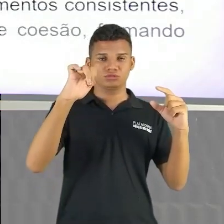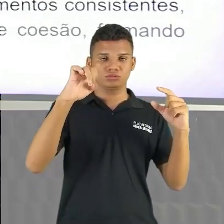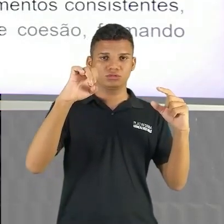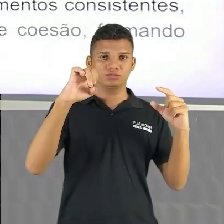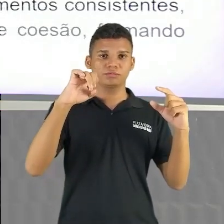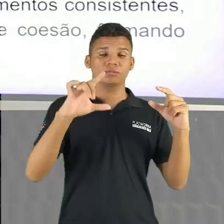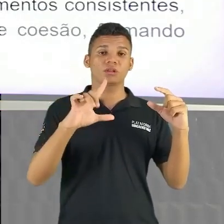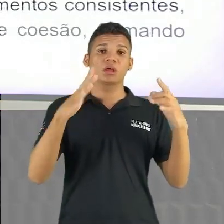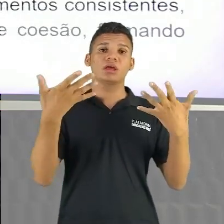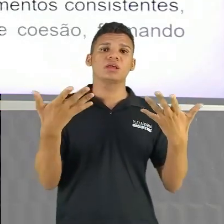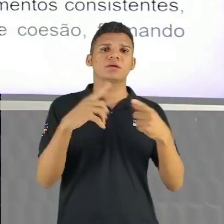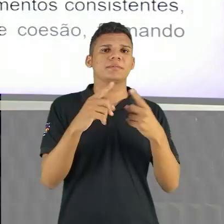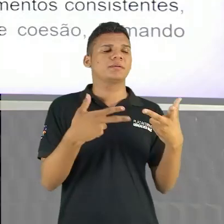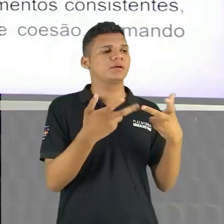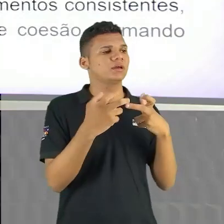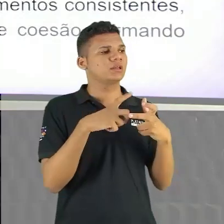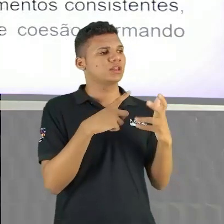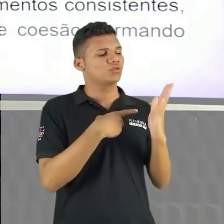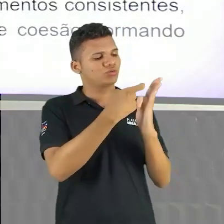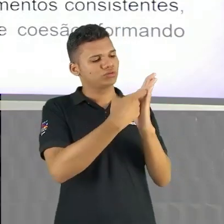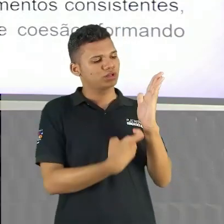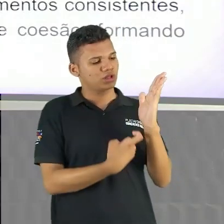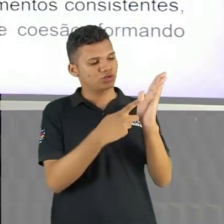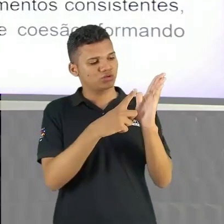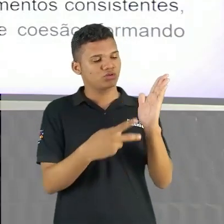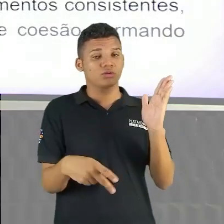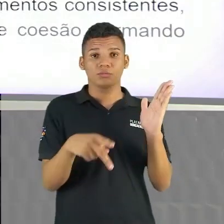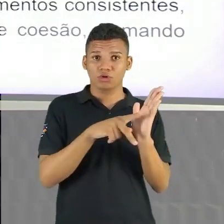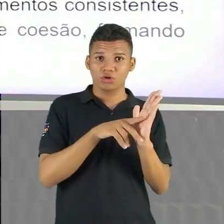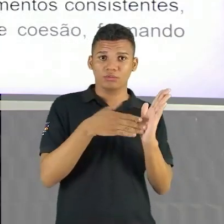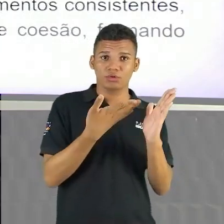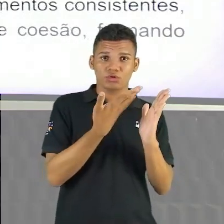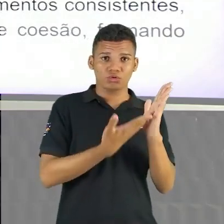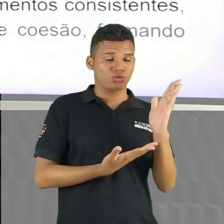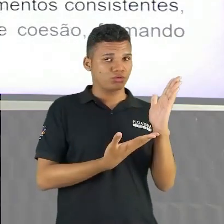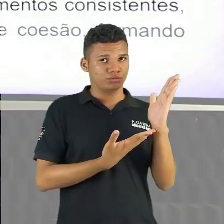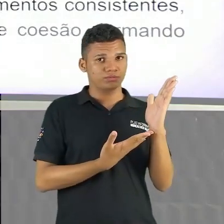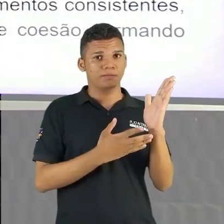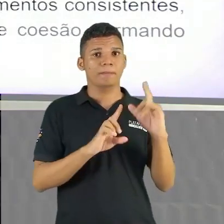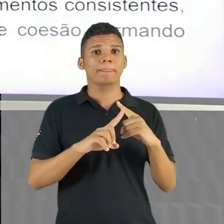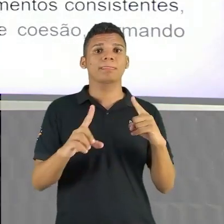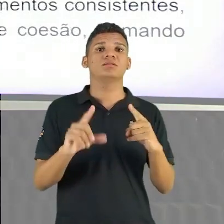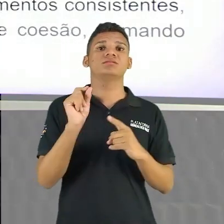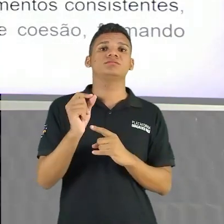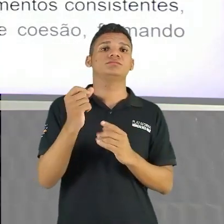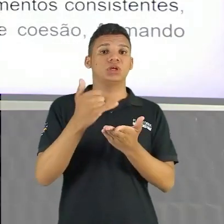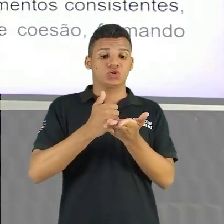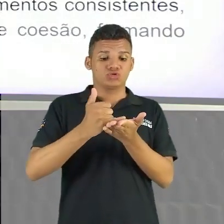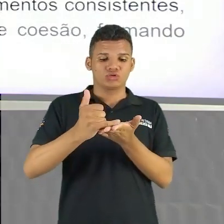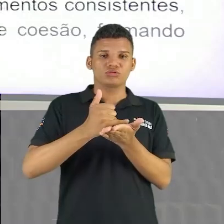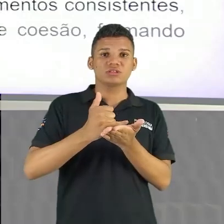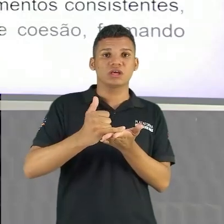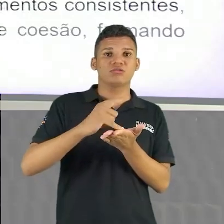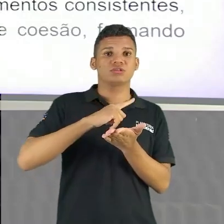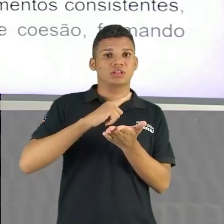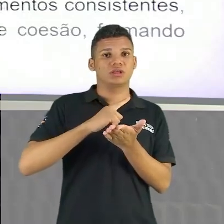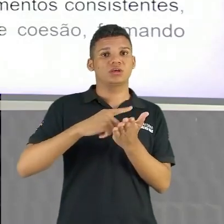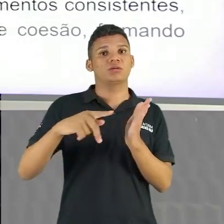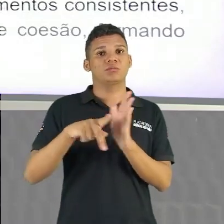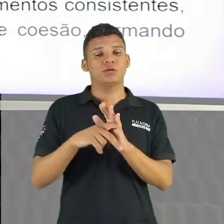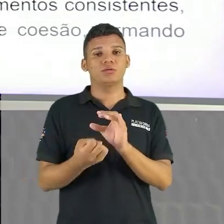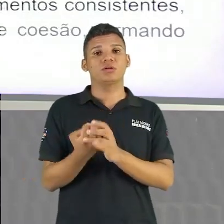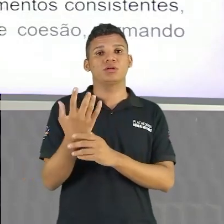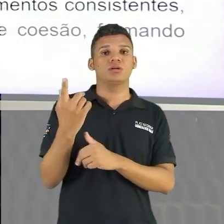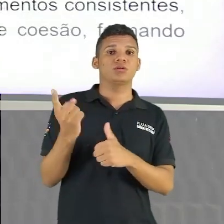único mas ele está altamente ligado o que que eu quero dizer com isso a introdução tem a ver com o desenvolvimento